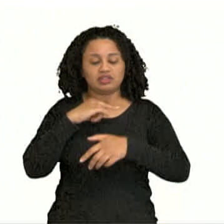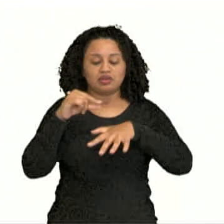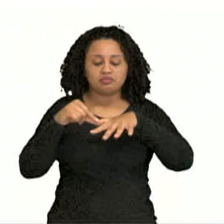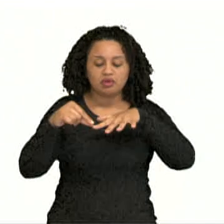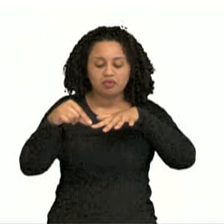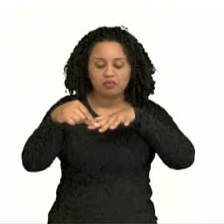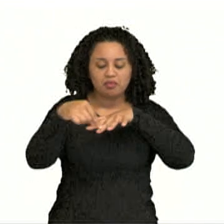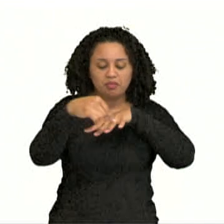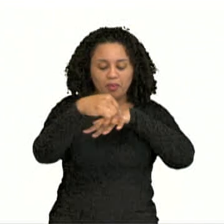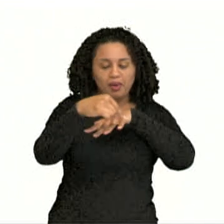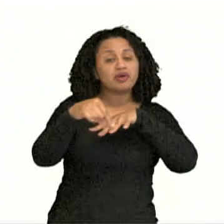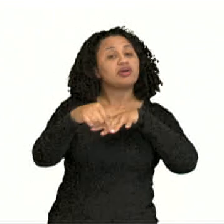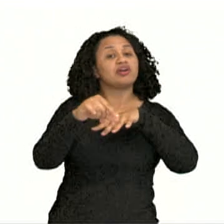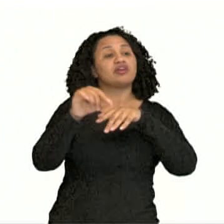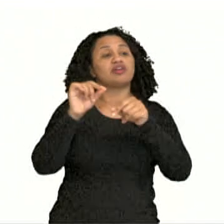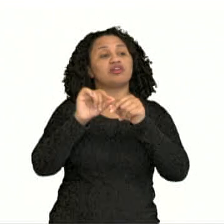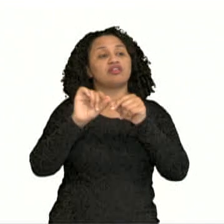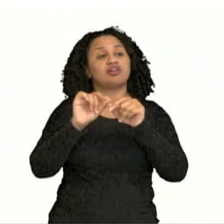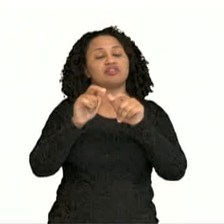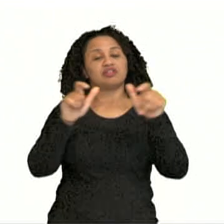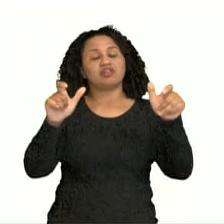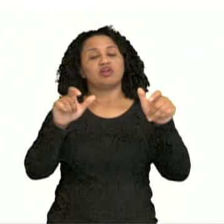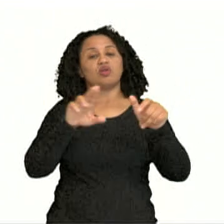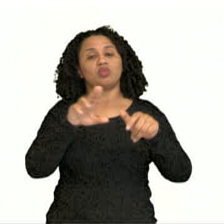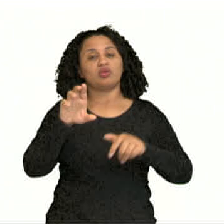esporos, que representa a fase chamada